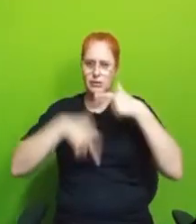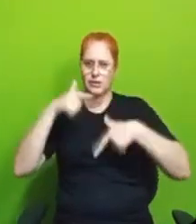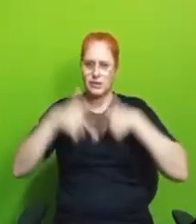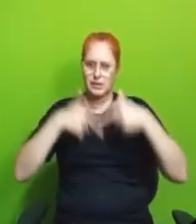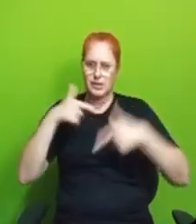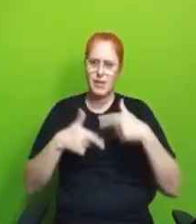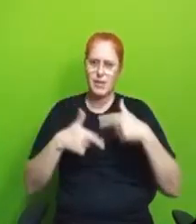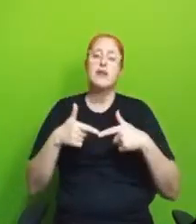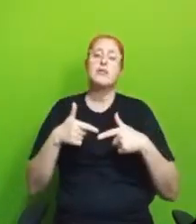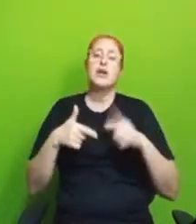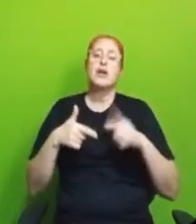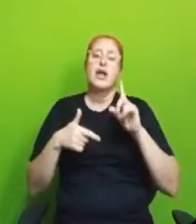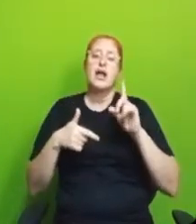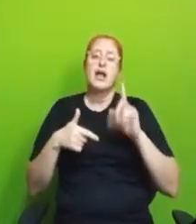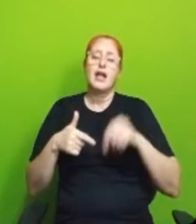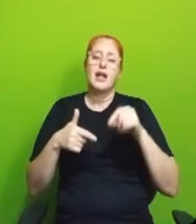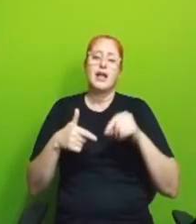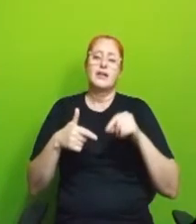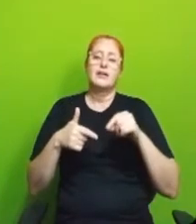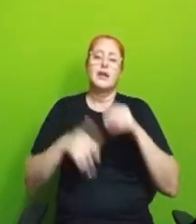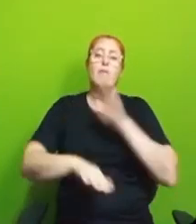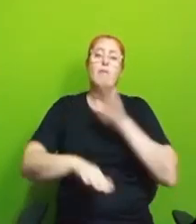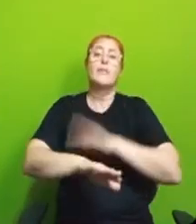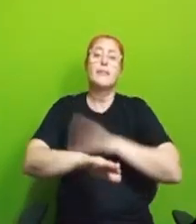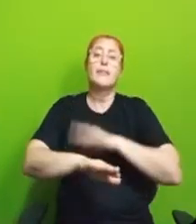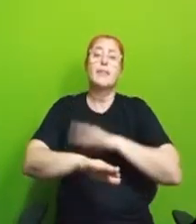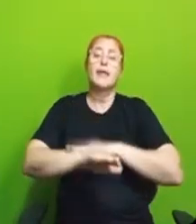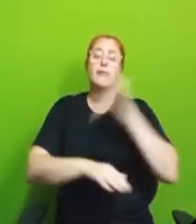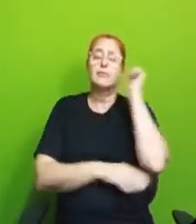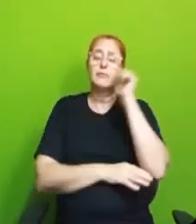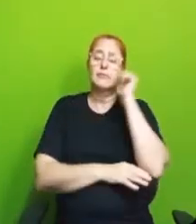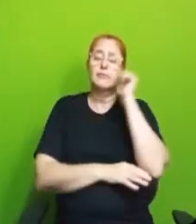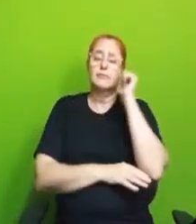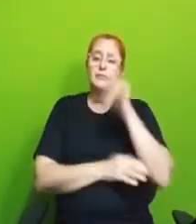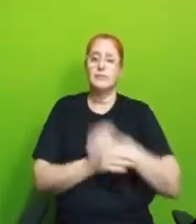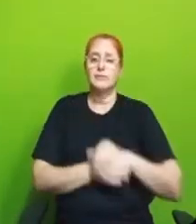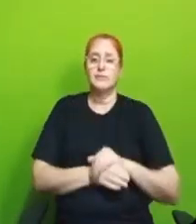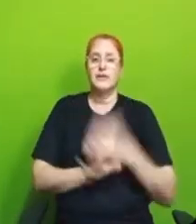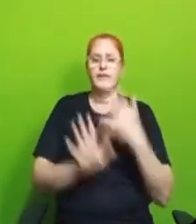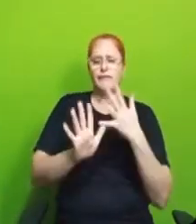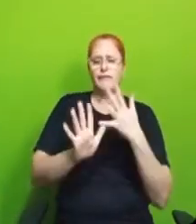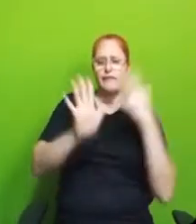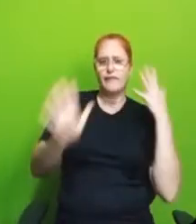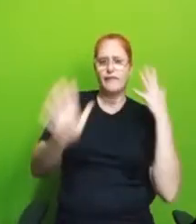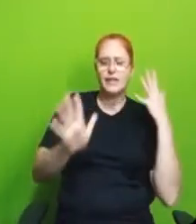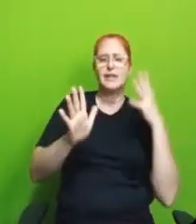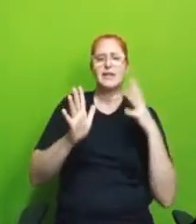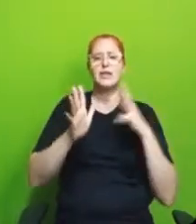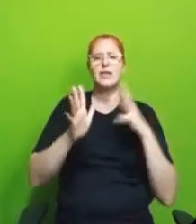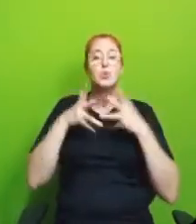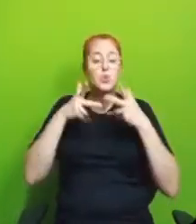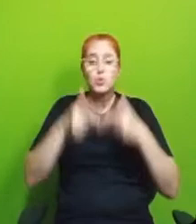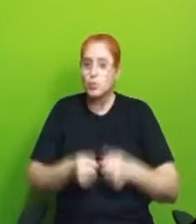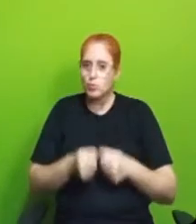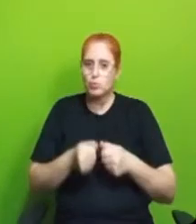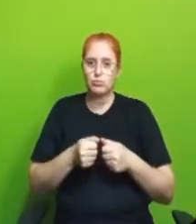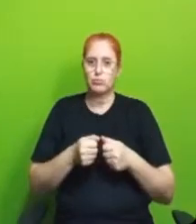a disponibilidade do tempo das mulheres. As filas, as marcações, né, tudo isso se faz